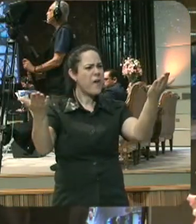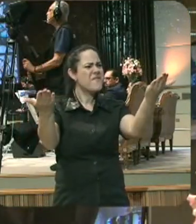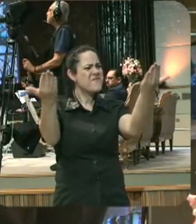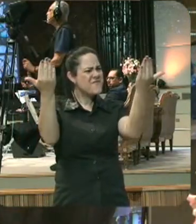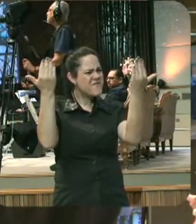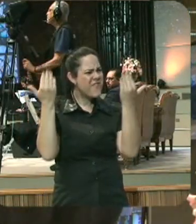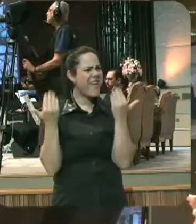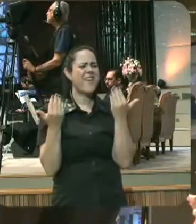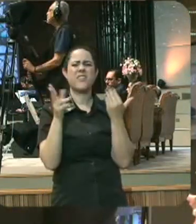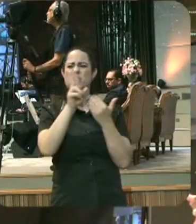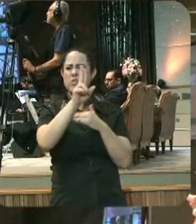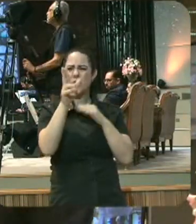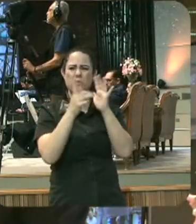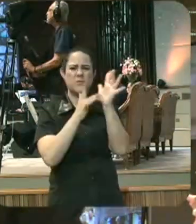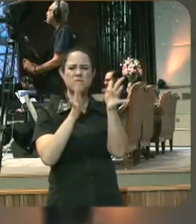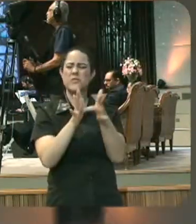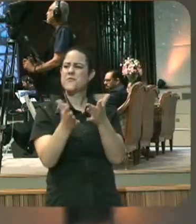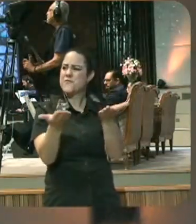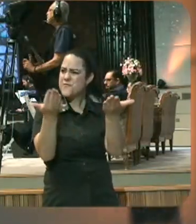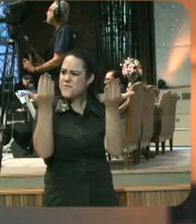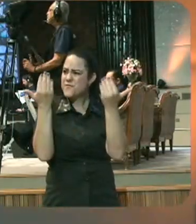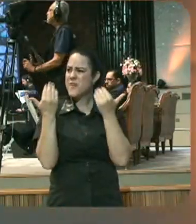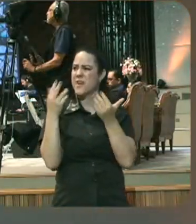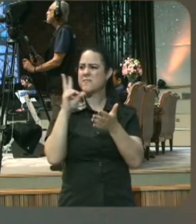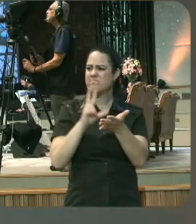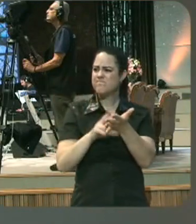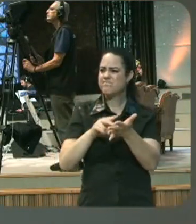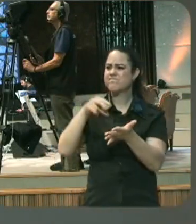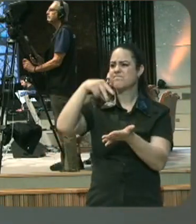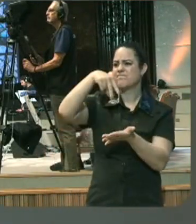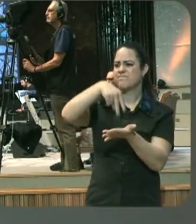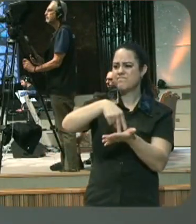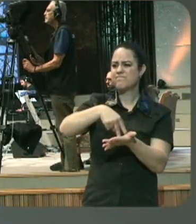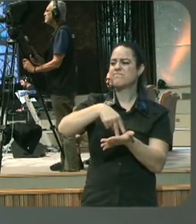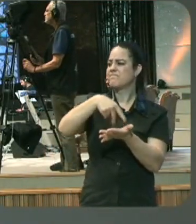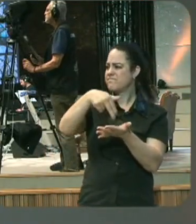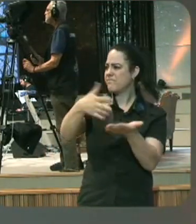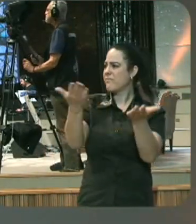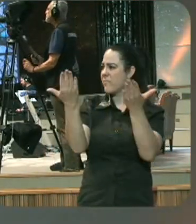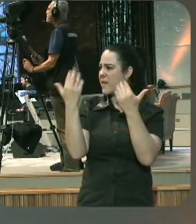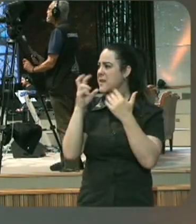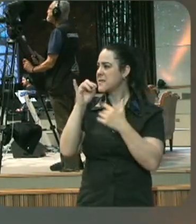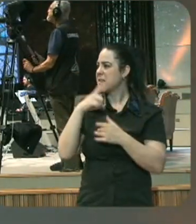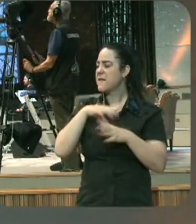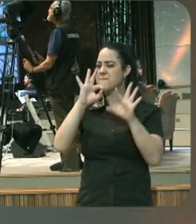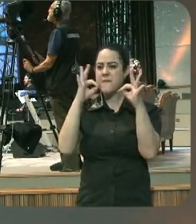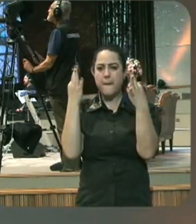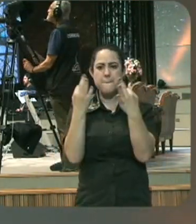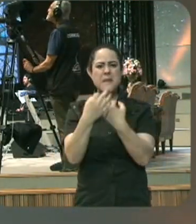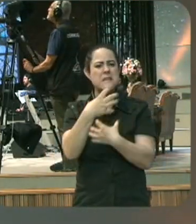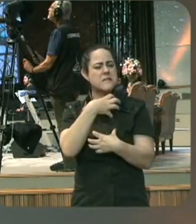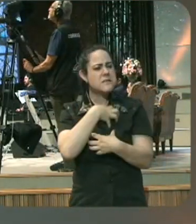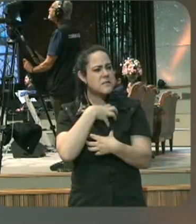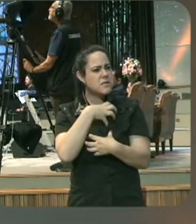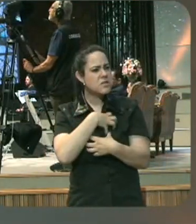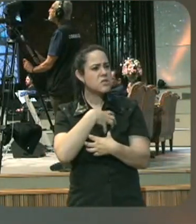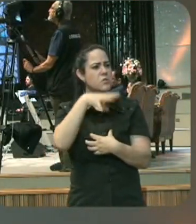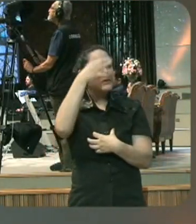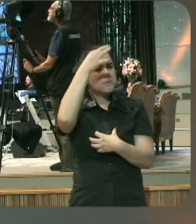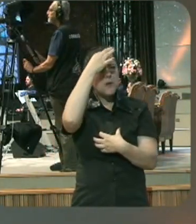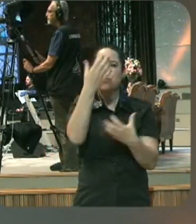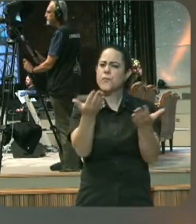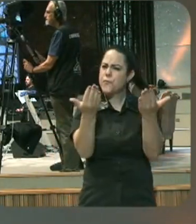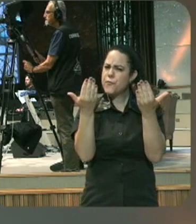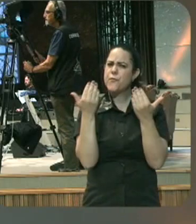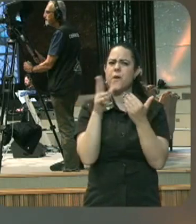agora. Vai saindo agora, em nome de Jesus. Levanta daí e vem para cá. Se tiver uma família que está sentindo o toque do Espírito, vem para cá, quero